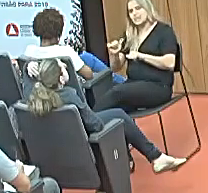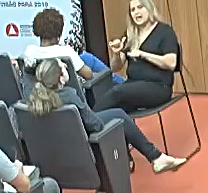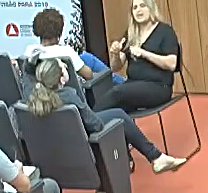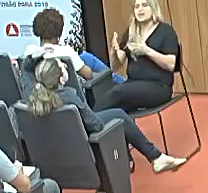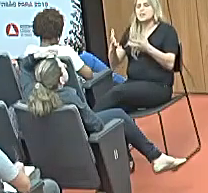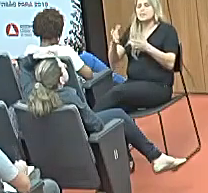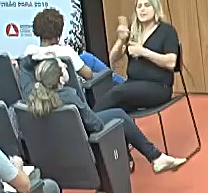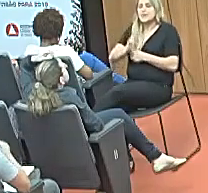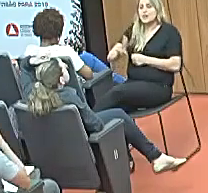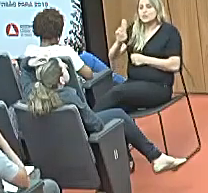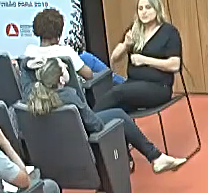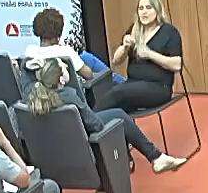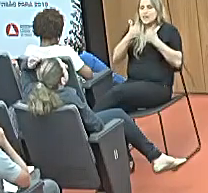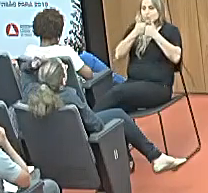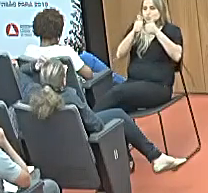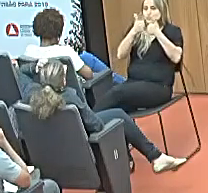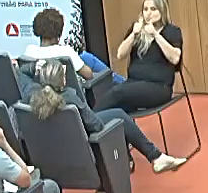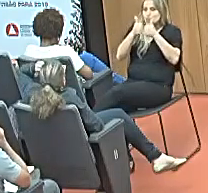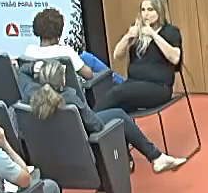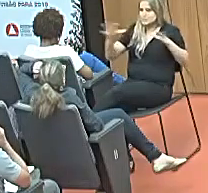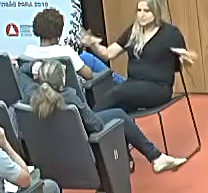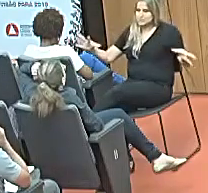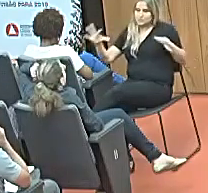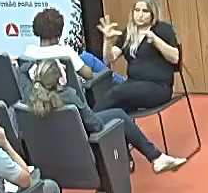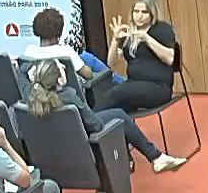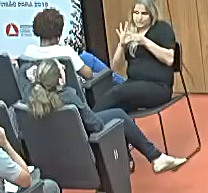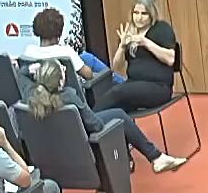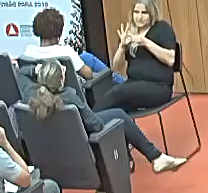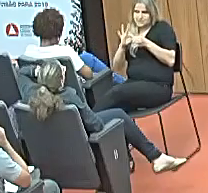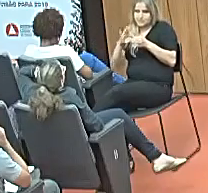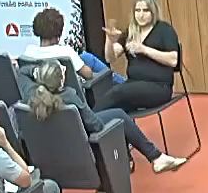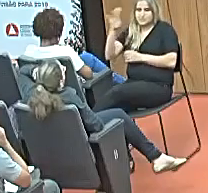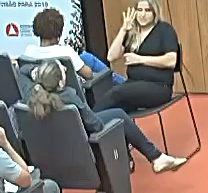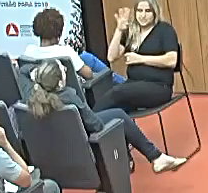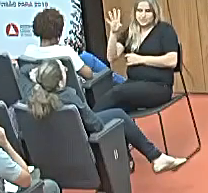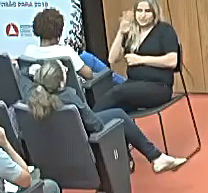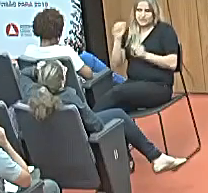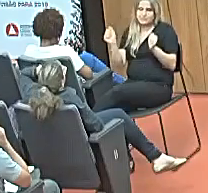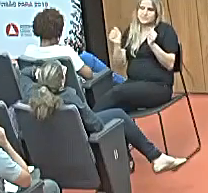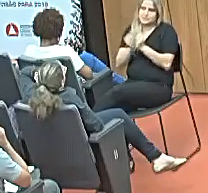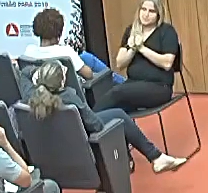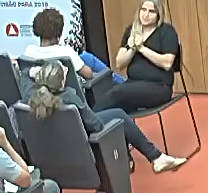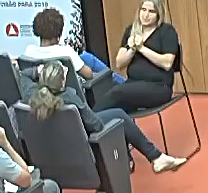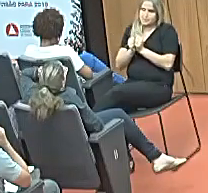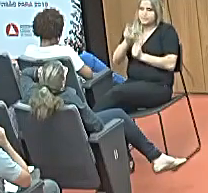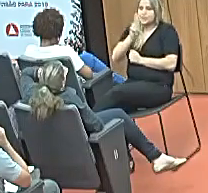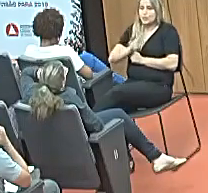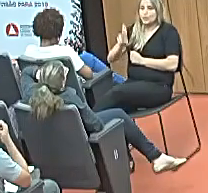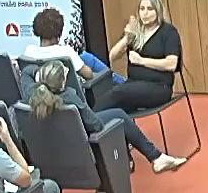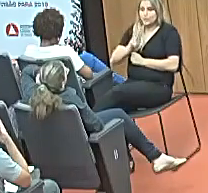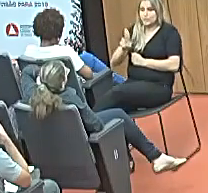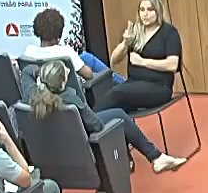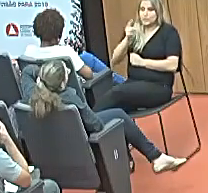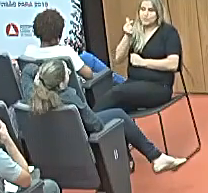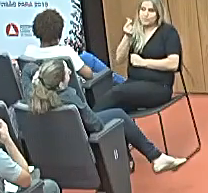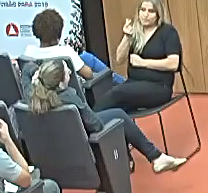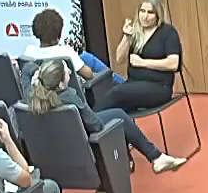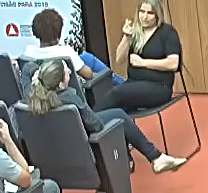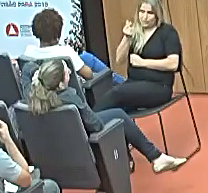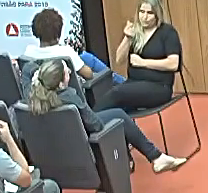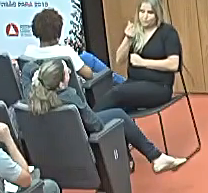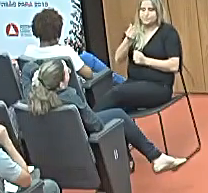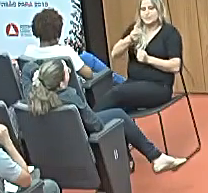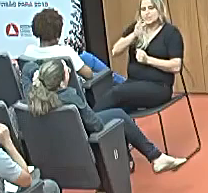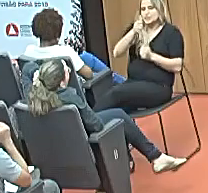municipal para que promova a integração física ea tão sonhada integração tarifária do sistema municipal e metropolitana de